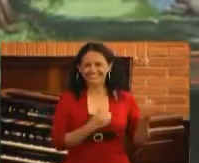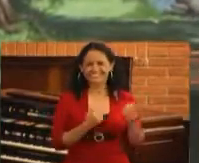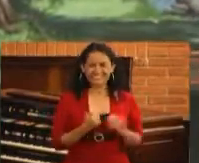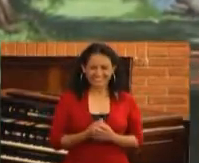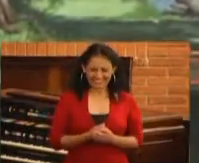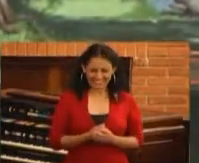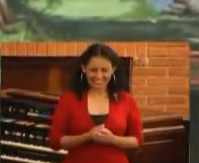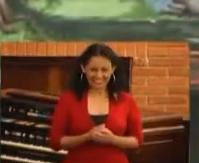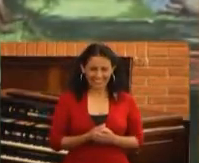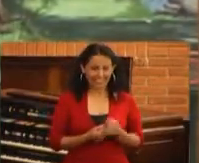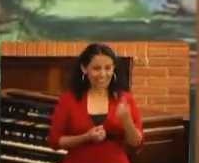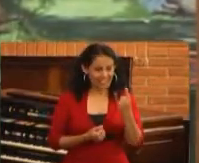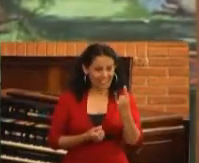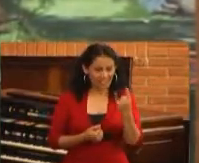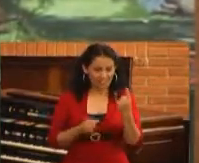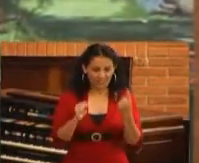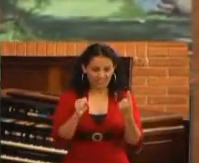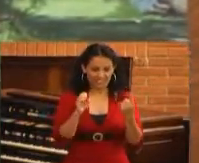num segundo.